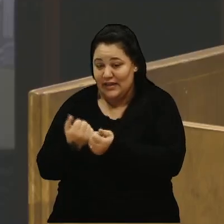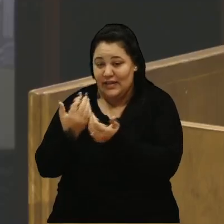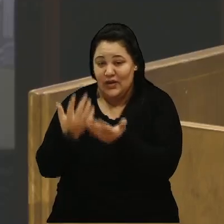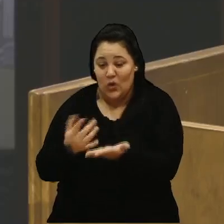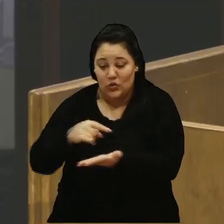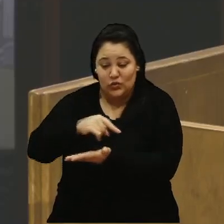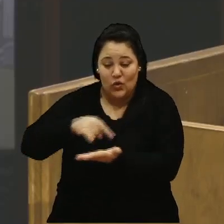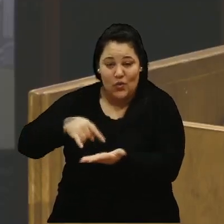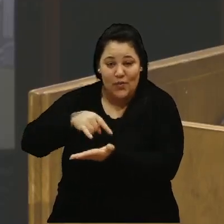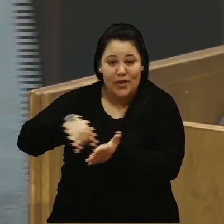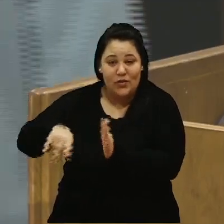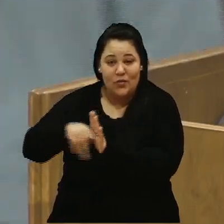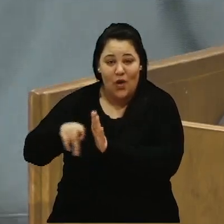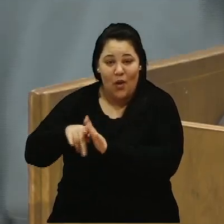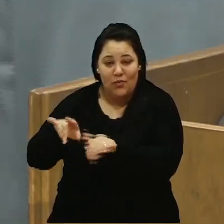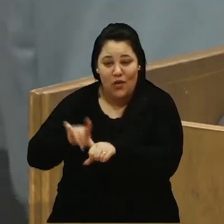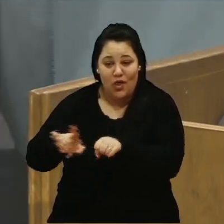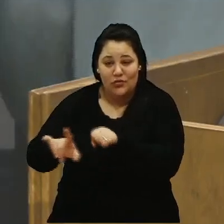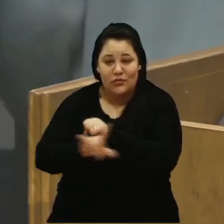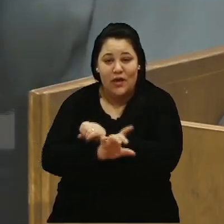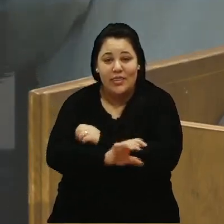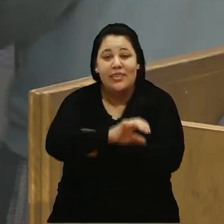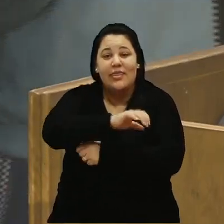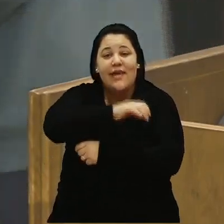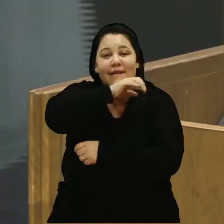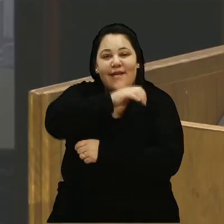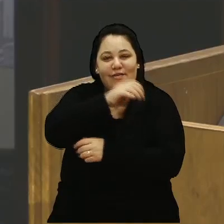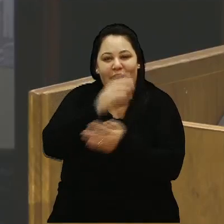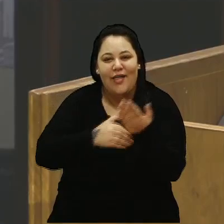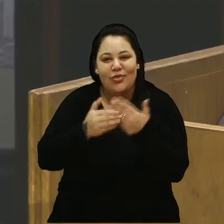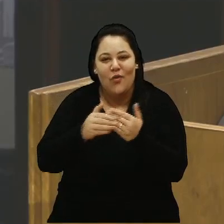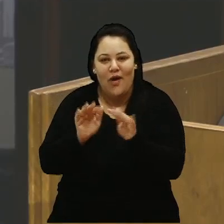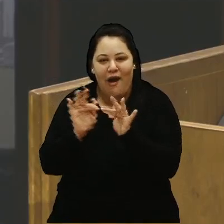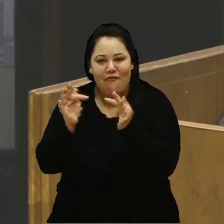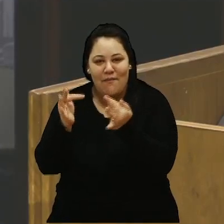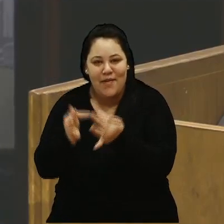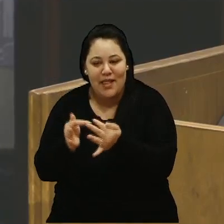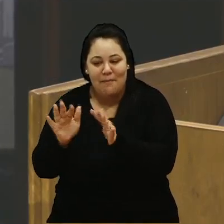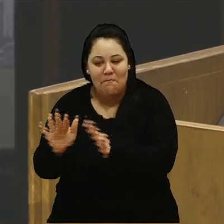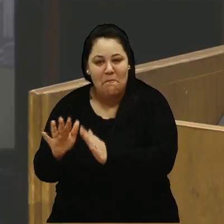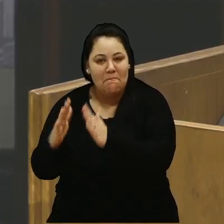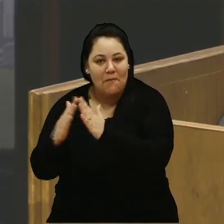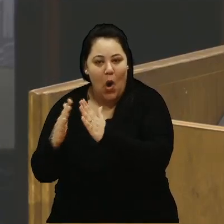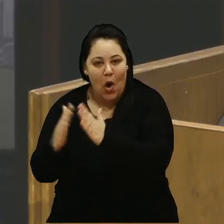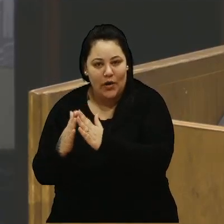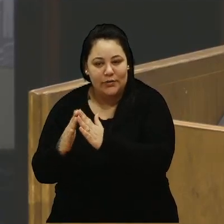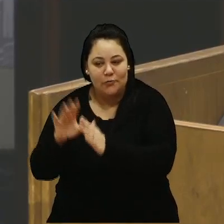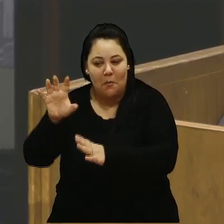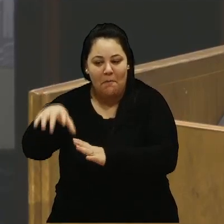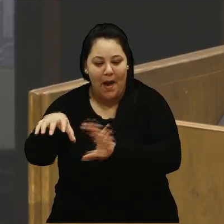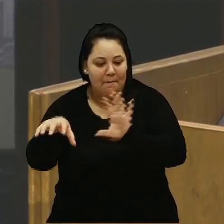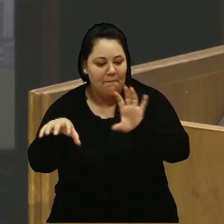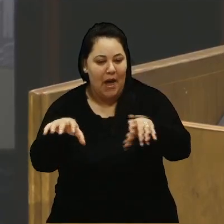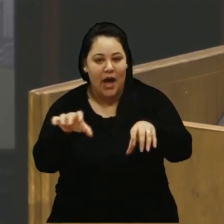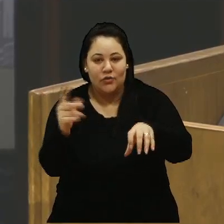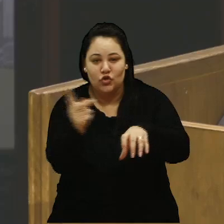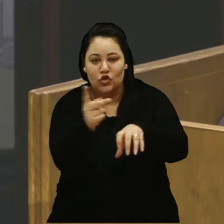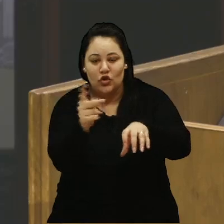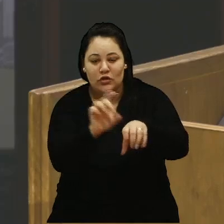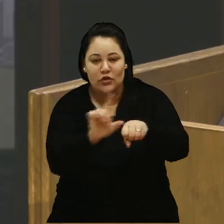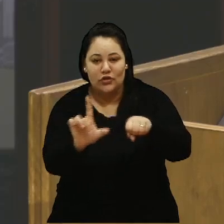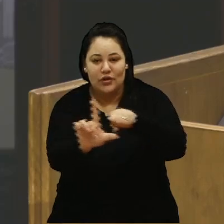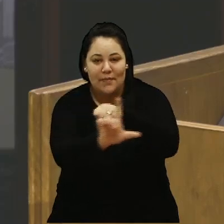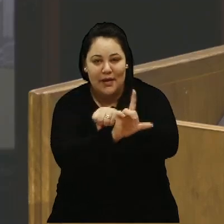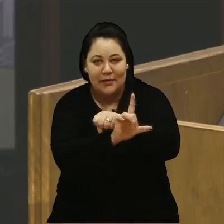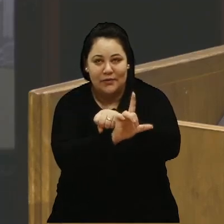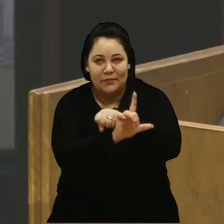de propriedade a todas essas pessoas que moram tanto no Conquista quanto no Vitória. O